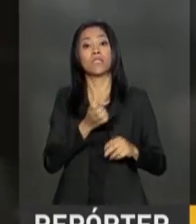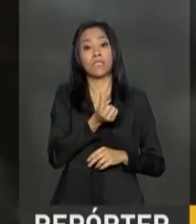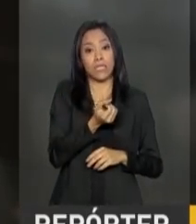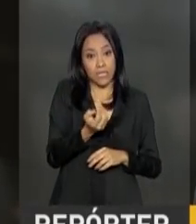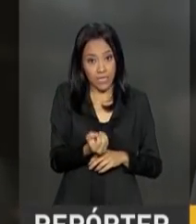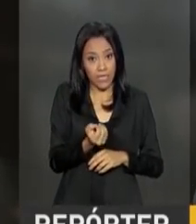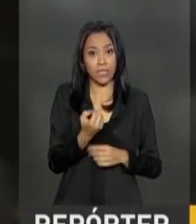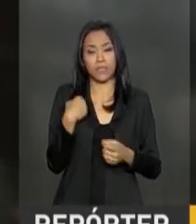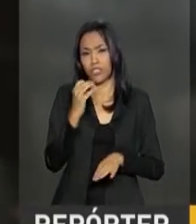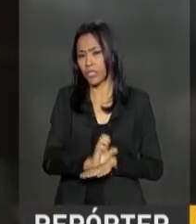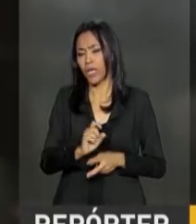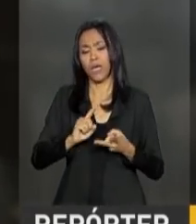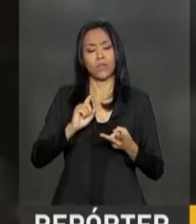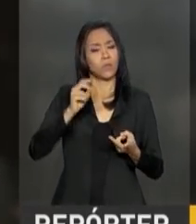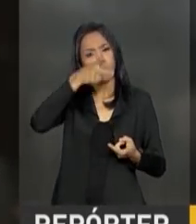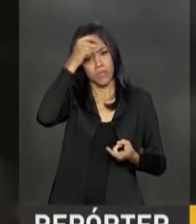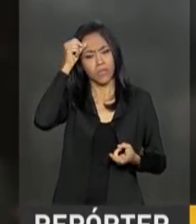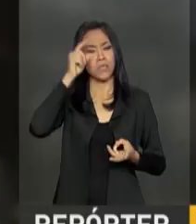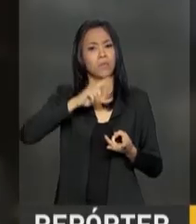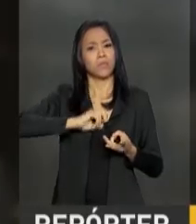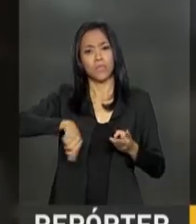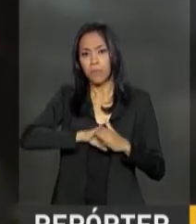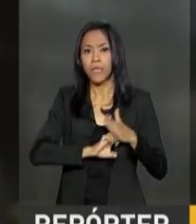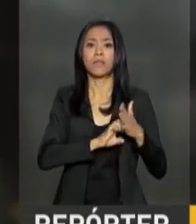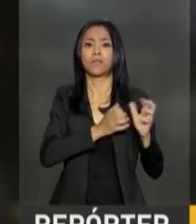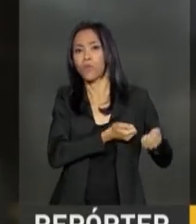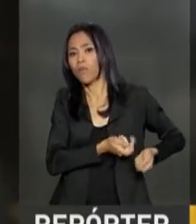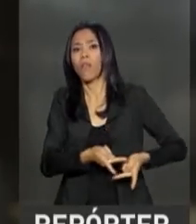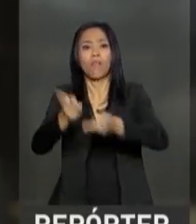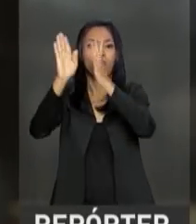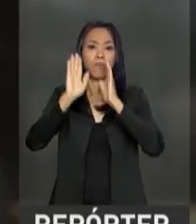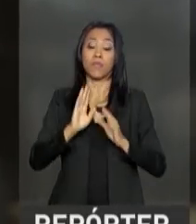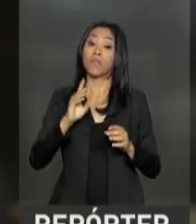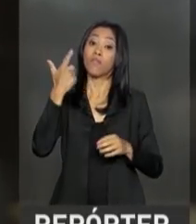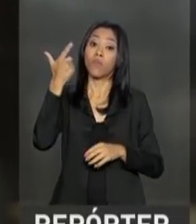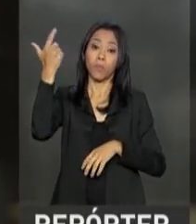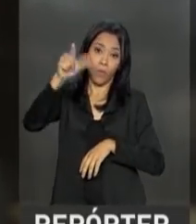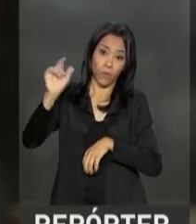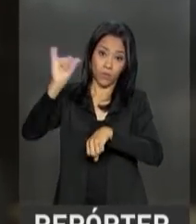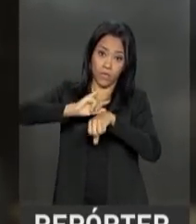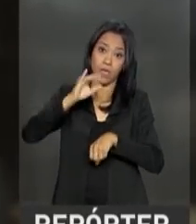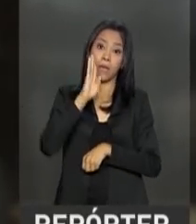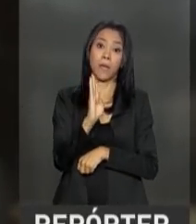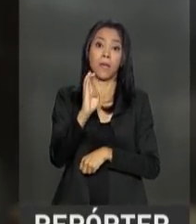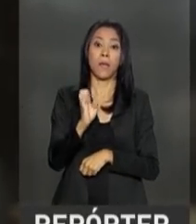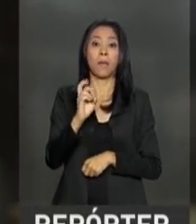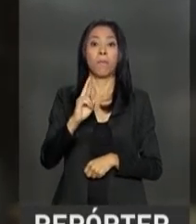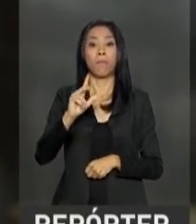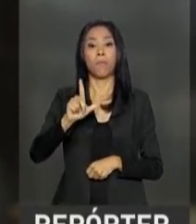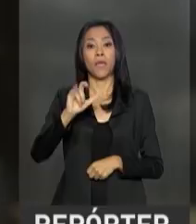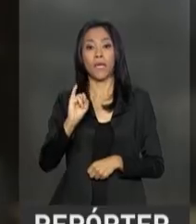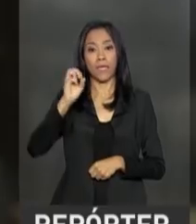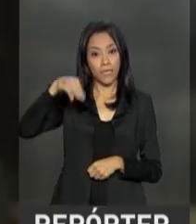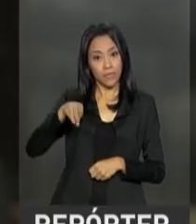estados municípios empresas convencer o seguiram para berlim é estão atualmente em berlim há um